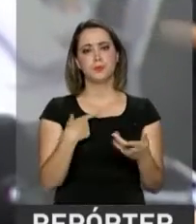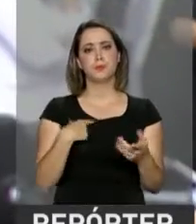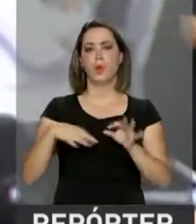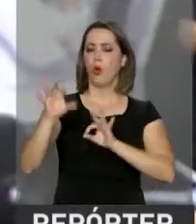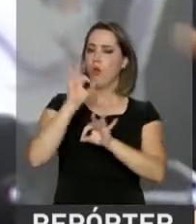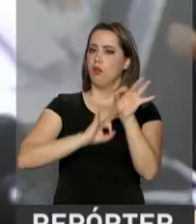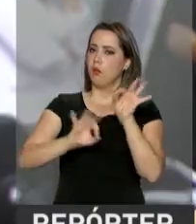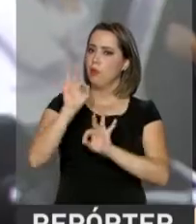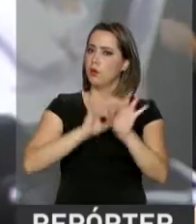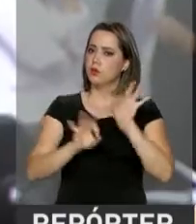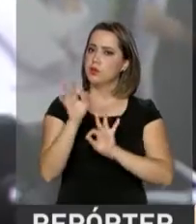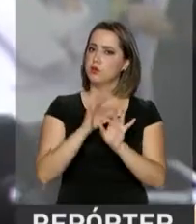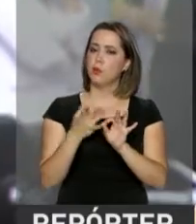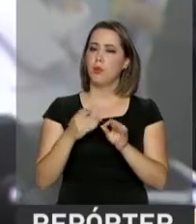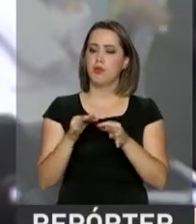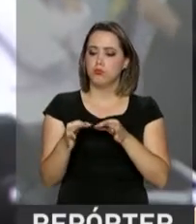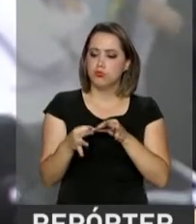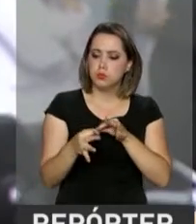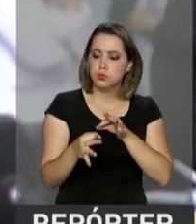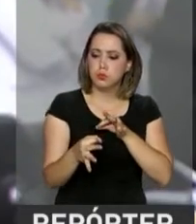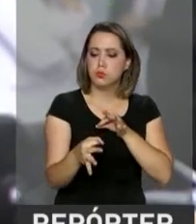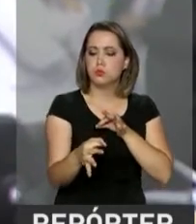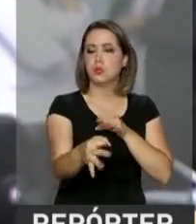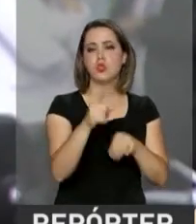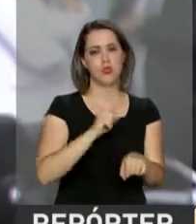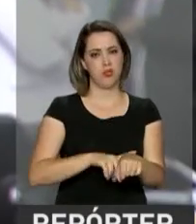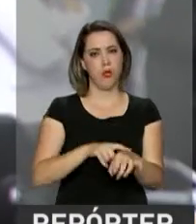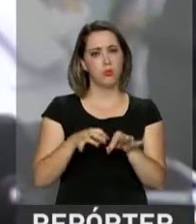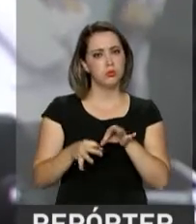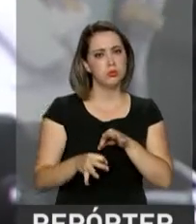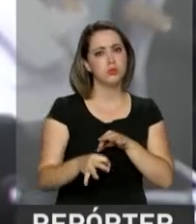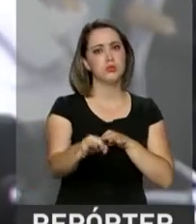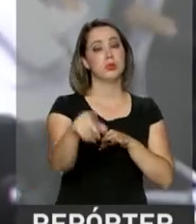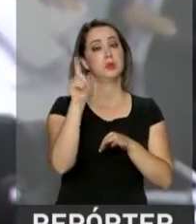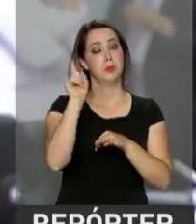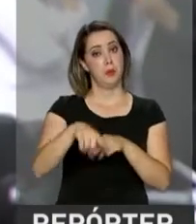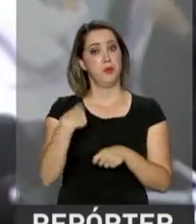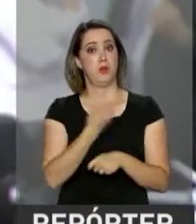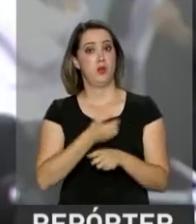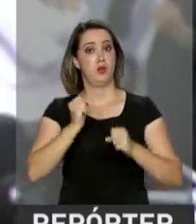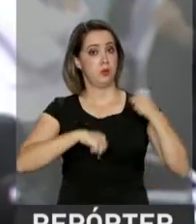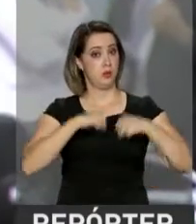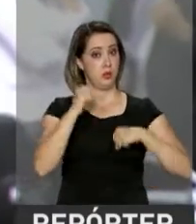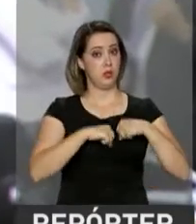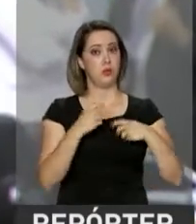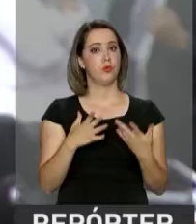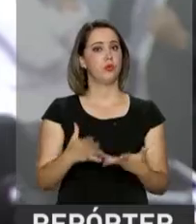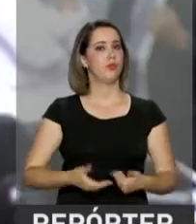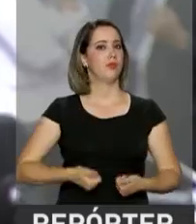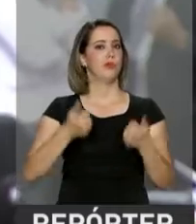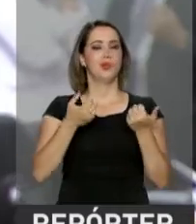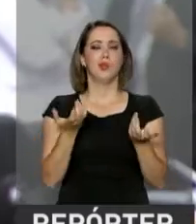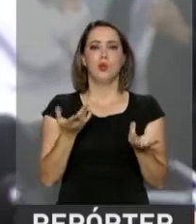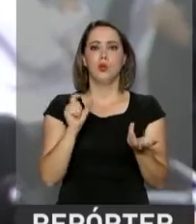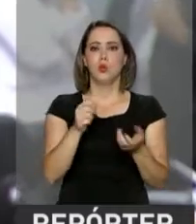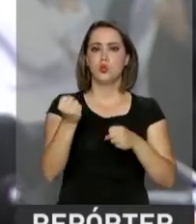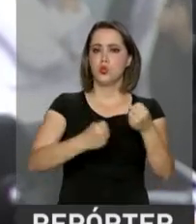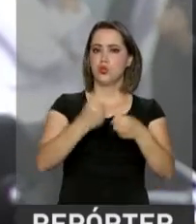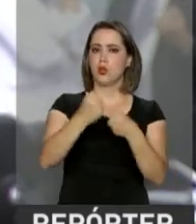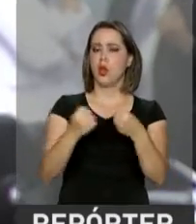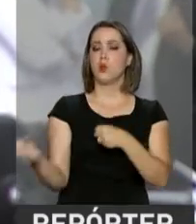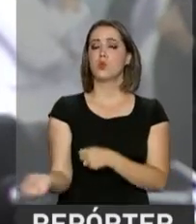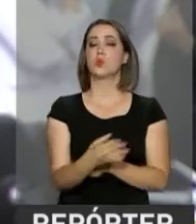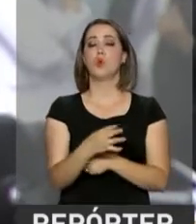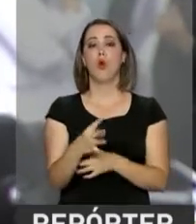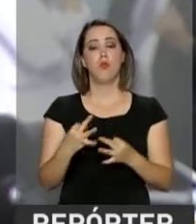um plano de mais longo prazo maior competitividade é pra nossa indústria automotiva vai poder usufruir na verdade de veículos mais modernos